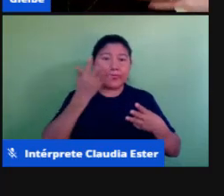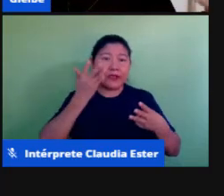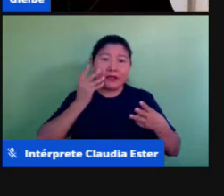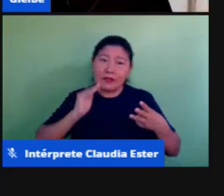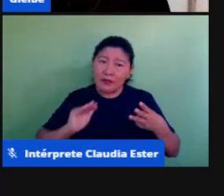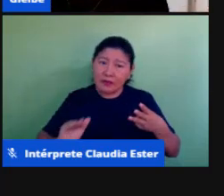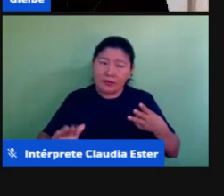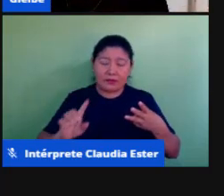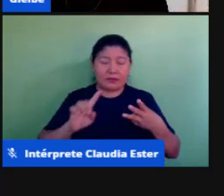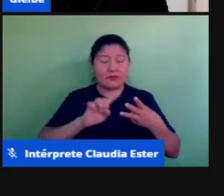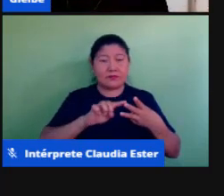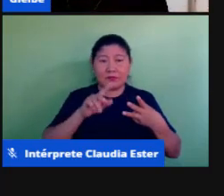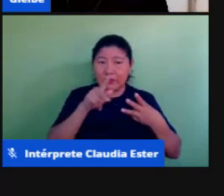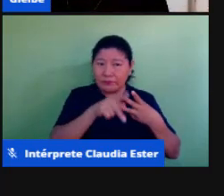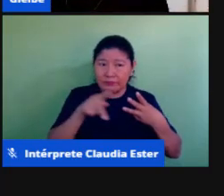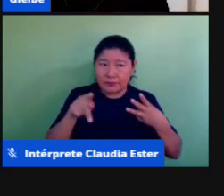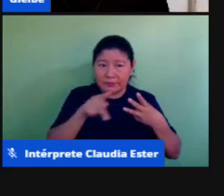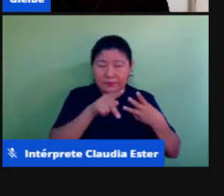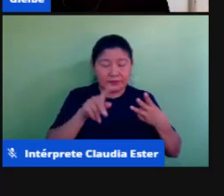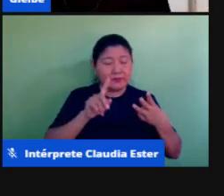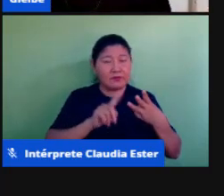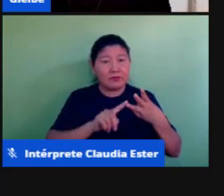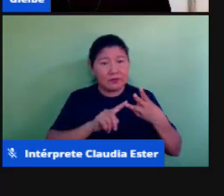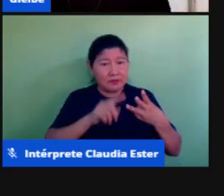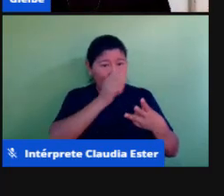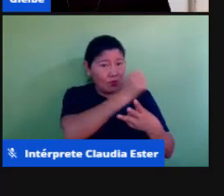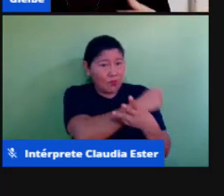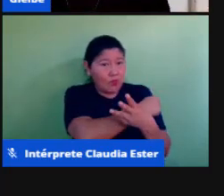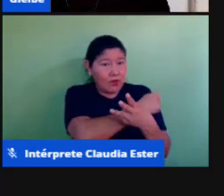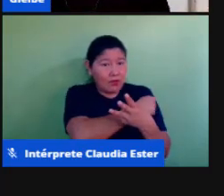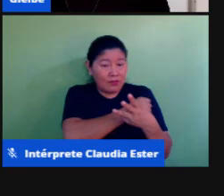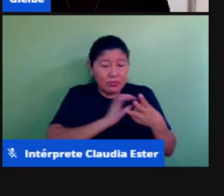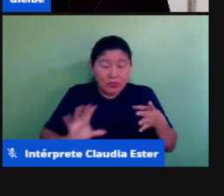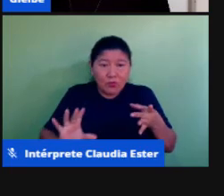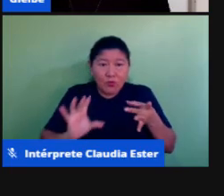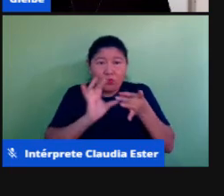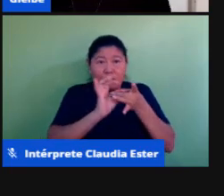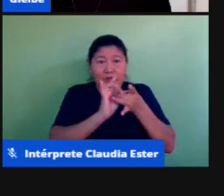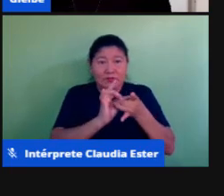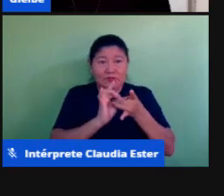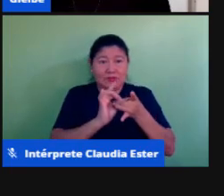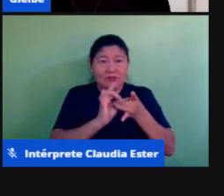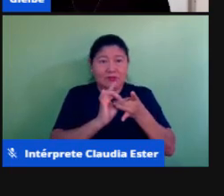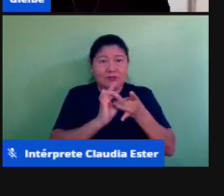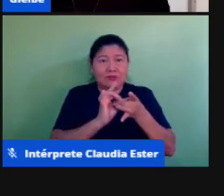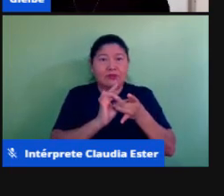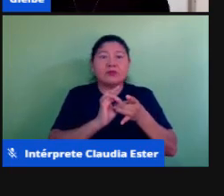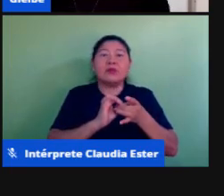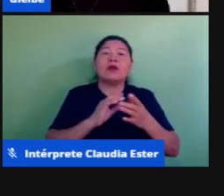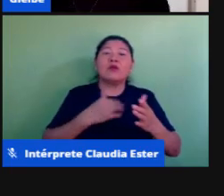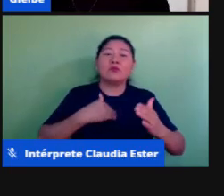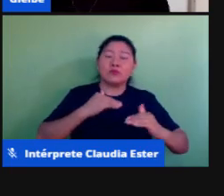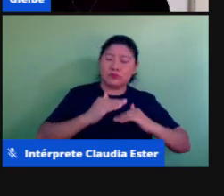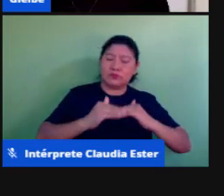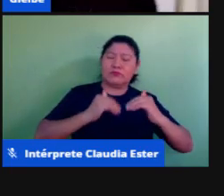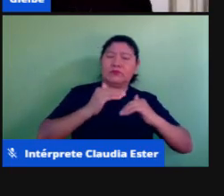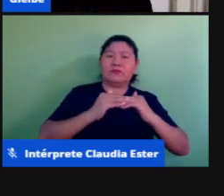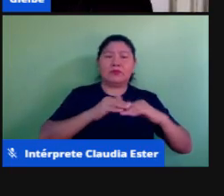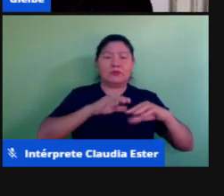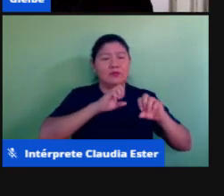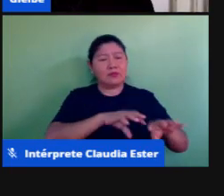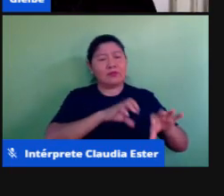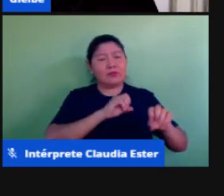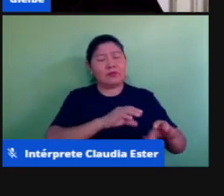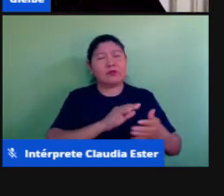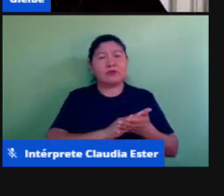família, com o aluno. O processo da alfabetização, ele se constrói numa prática social da